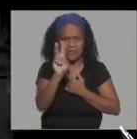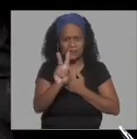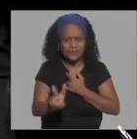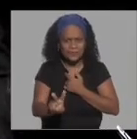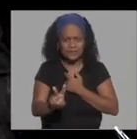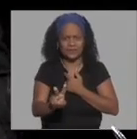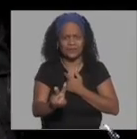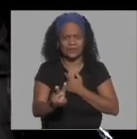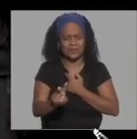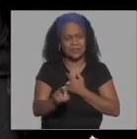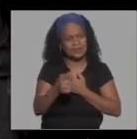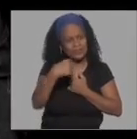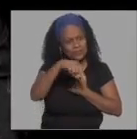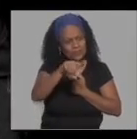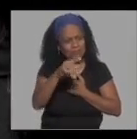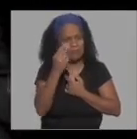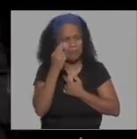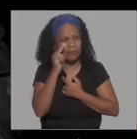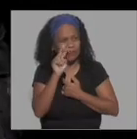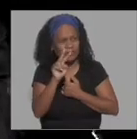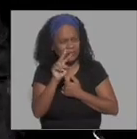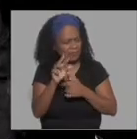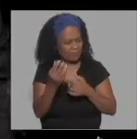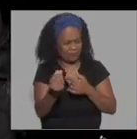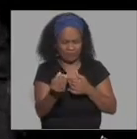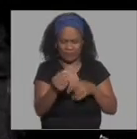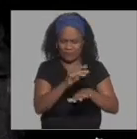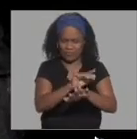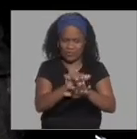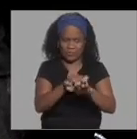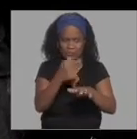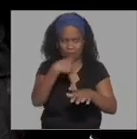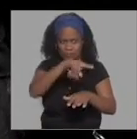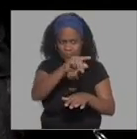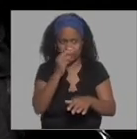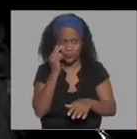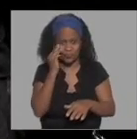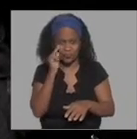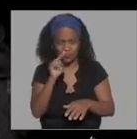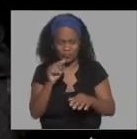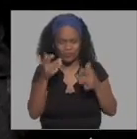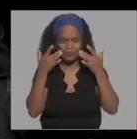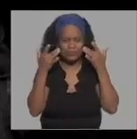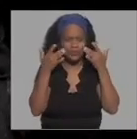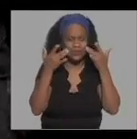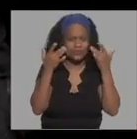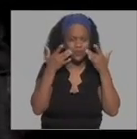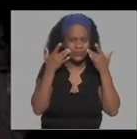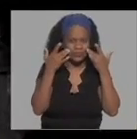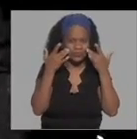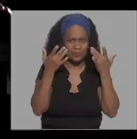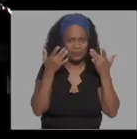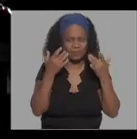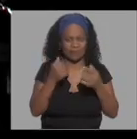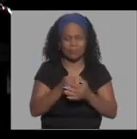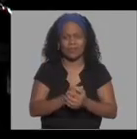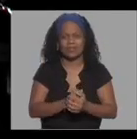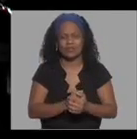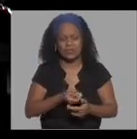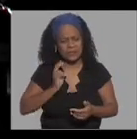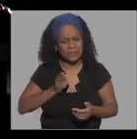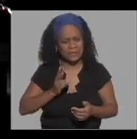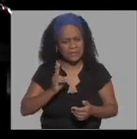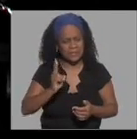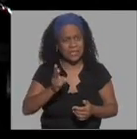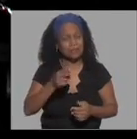ângela borges o anastácio já love tem um monte de gente que tem acompanhado e vitoriosa márcio araújo é o flamengo num volume que